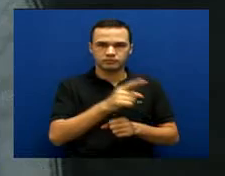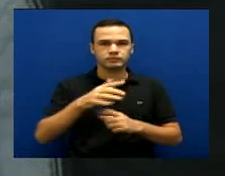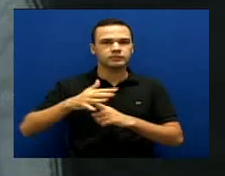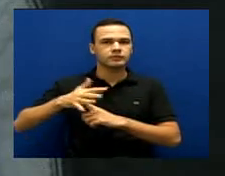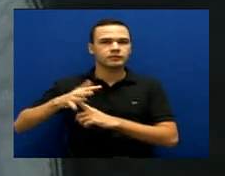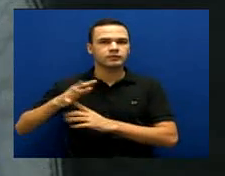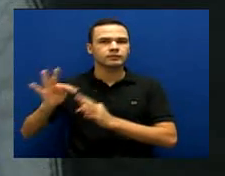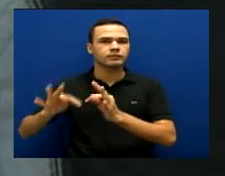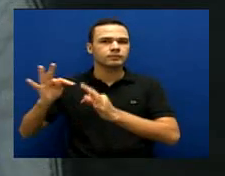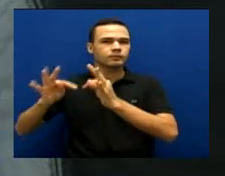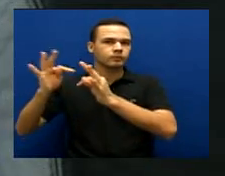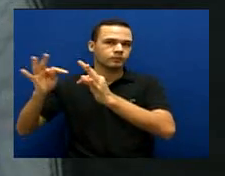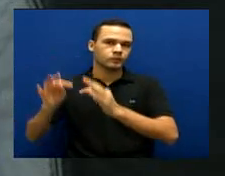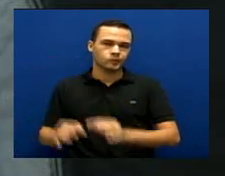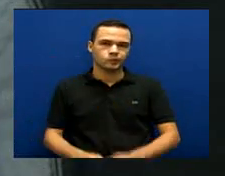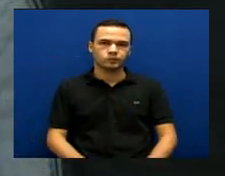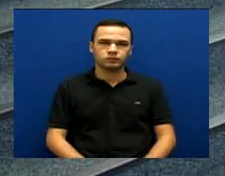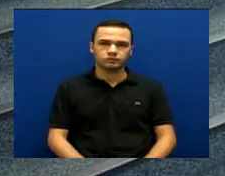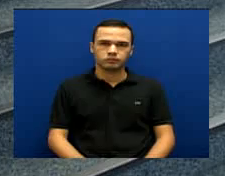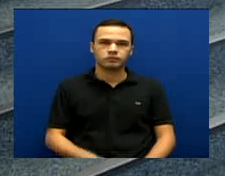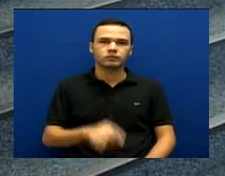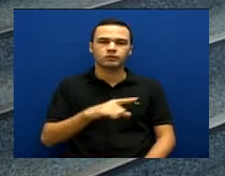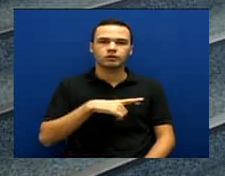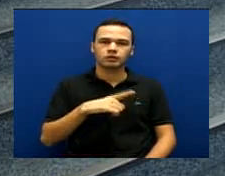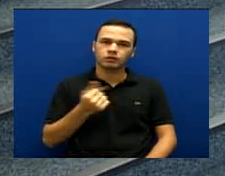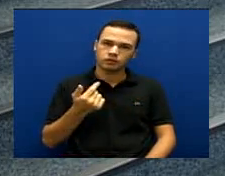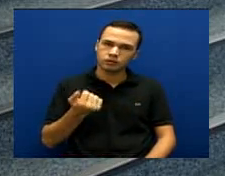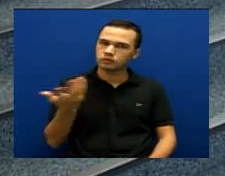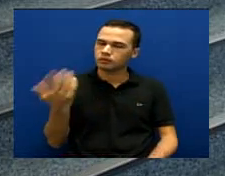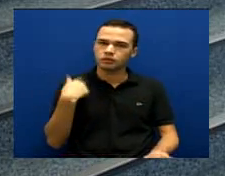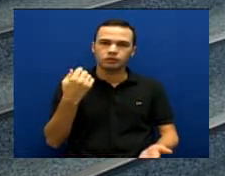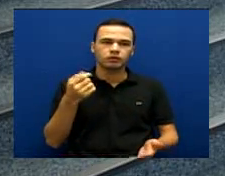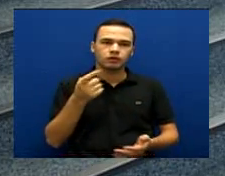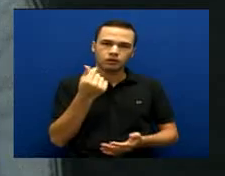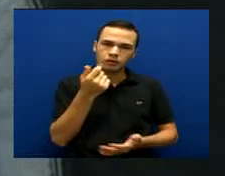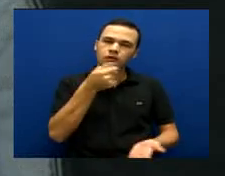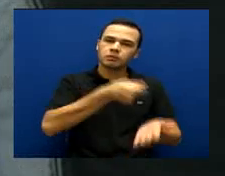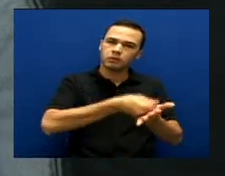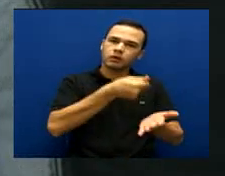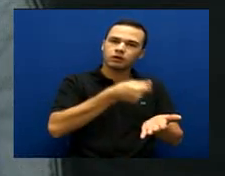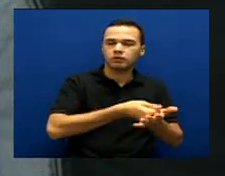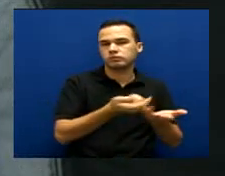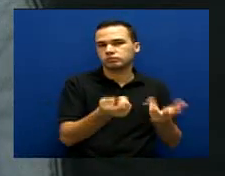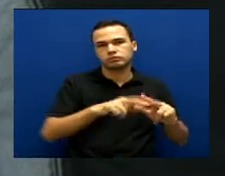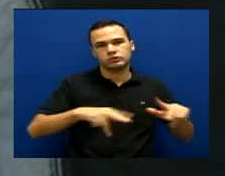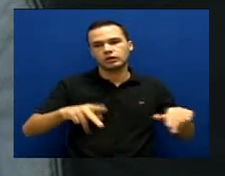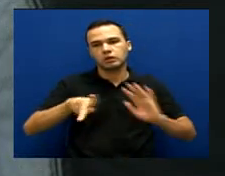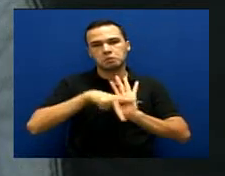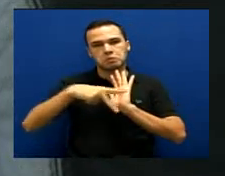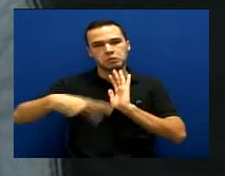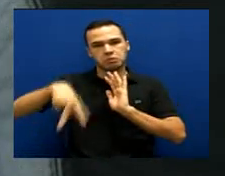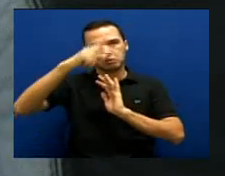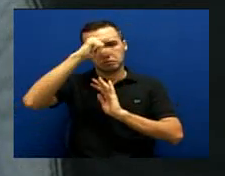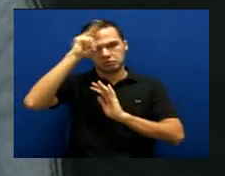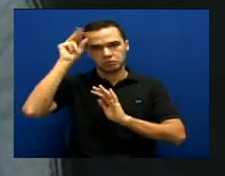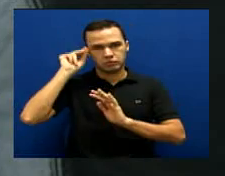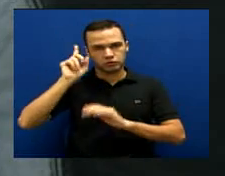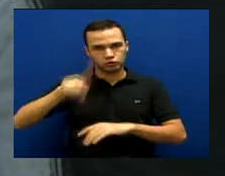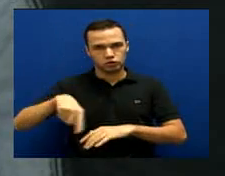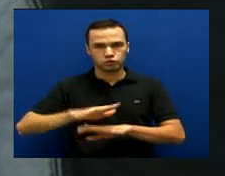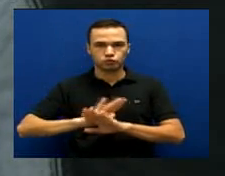tecnológico os recursos que entram lá na parte tecnológica são só da prefeitura